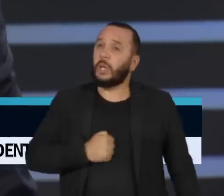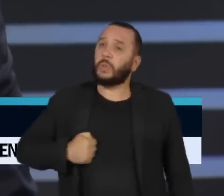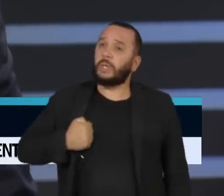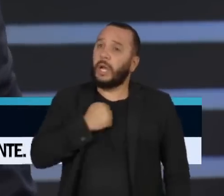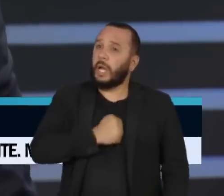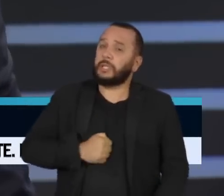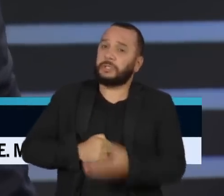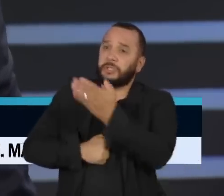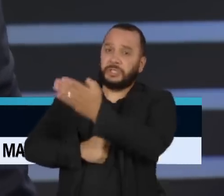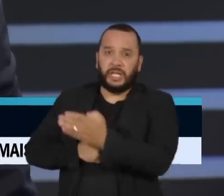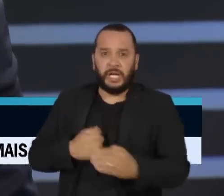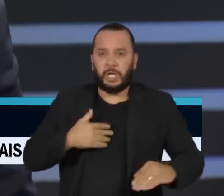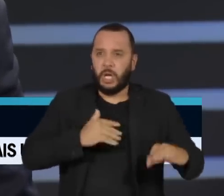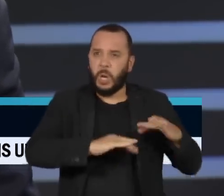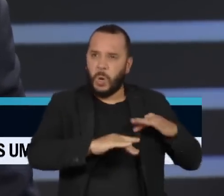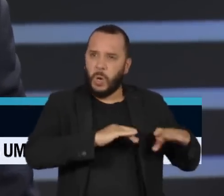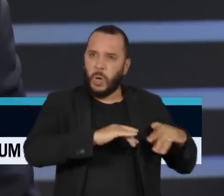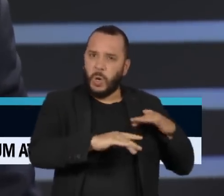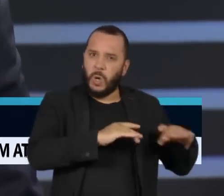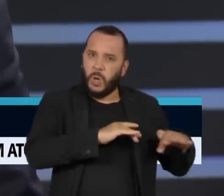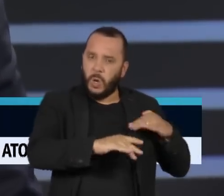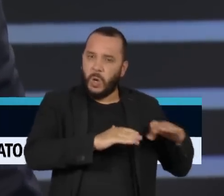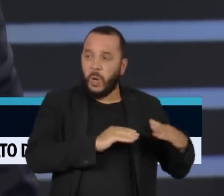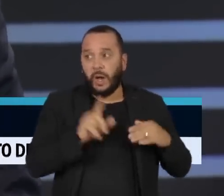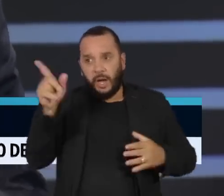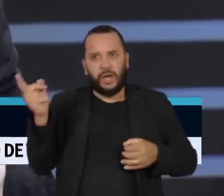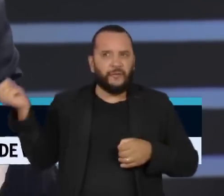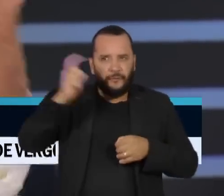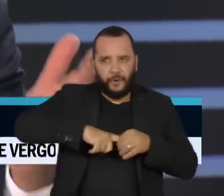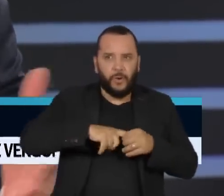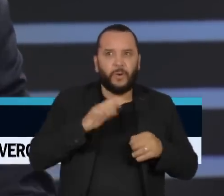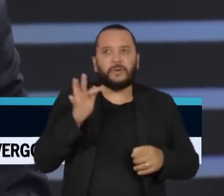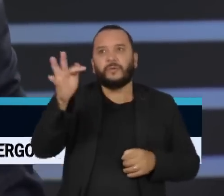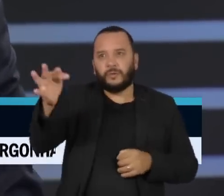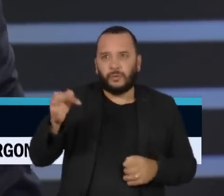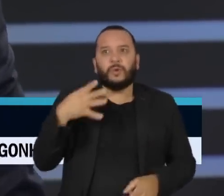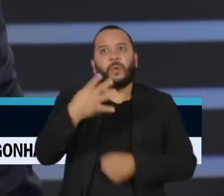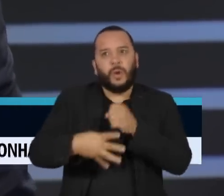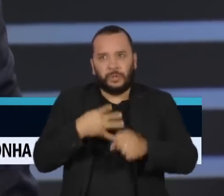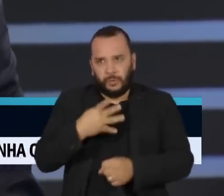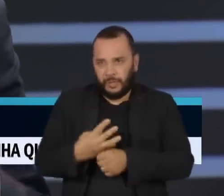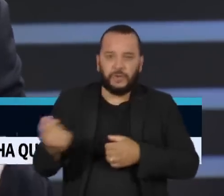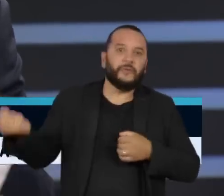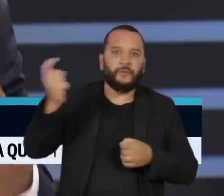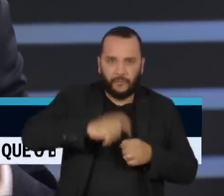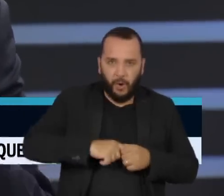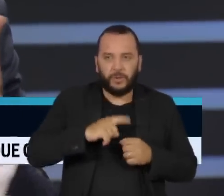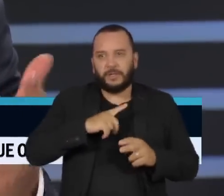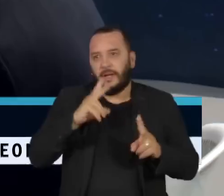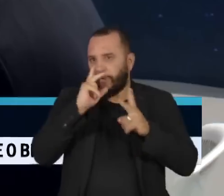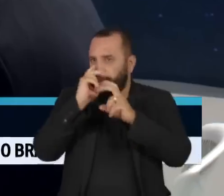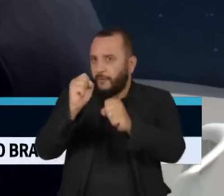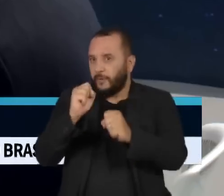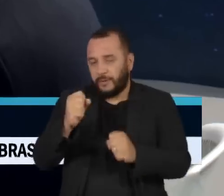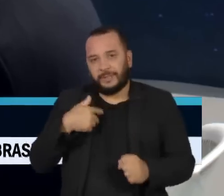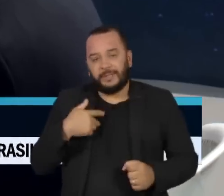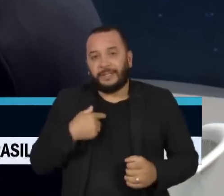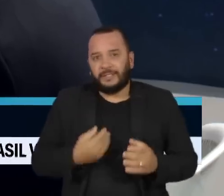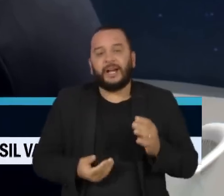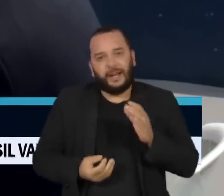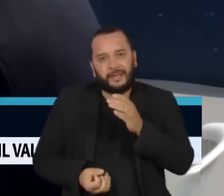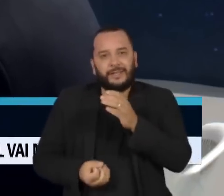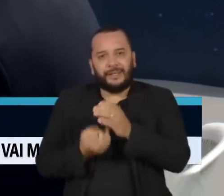a fazer um movimento para que ele volte politicamente, tenha força nas próximas eleições e criar uma